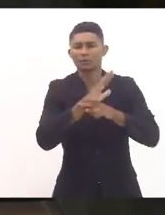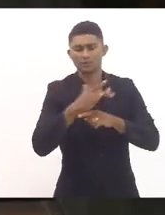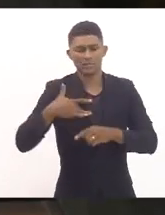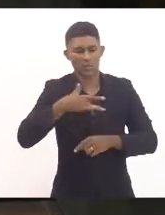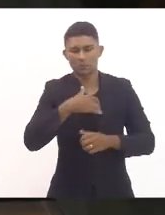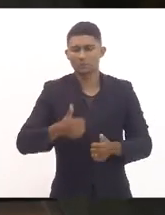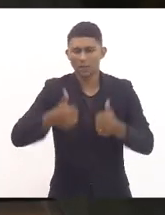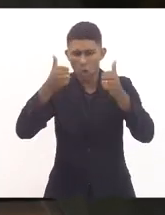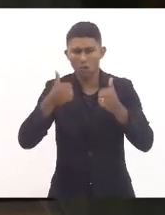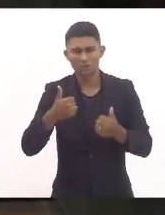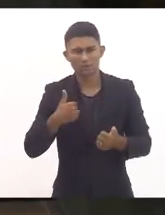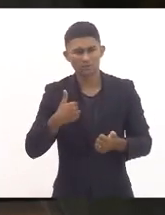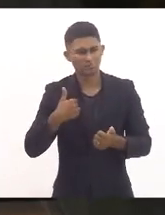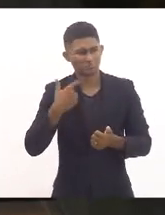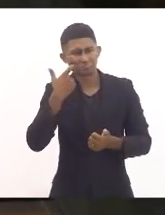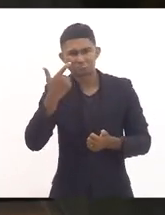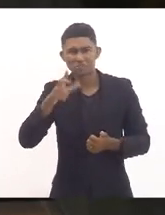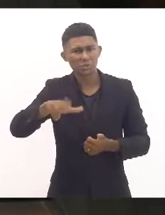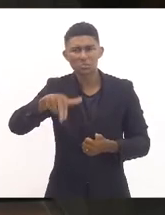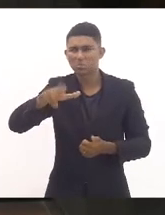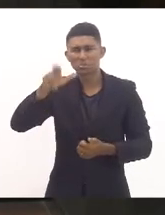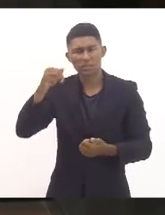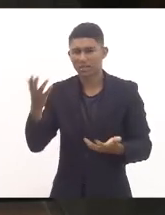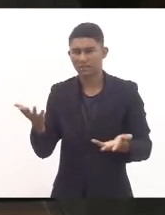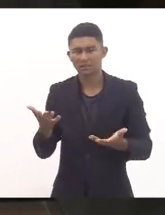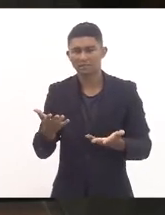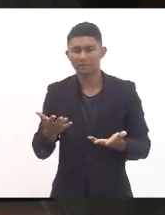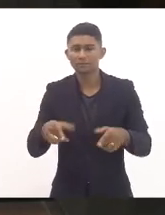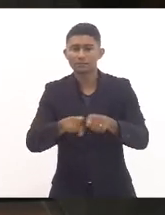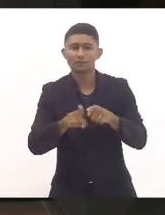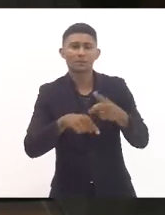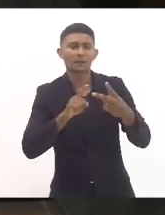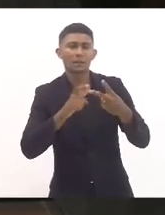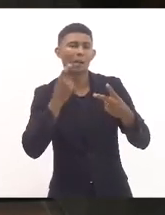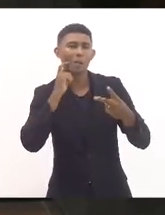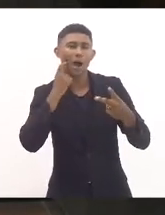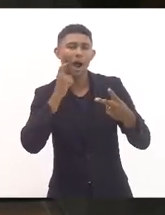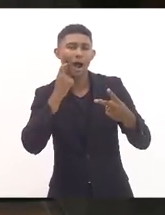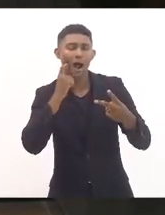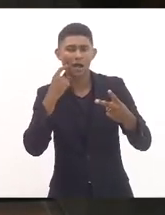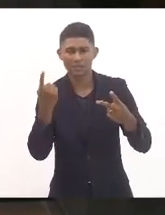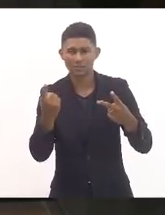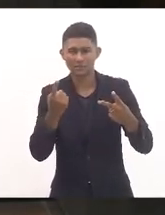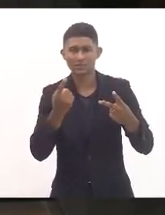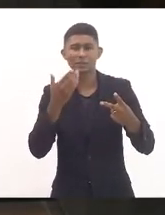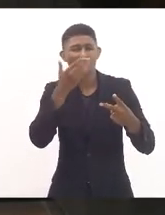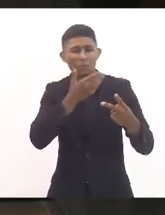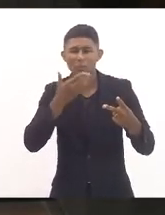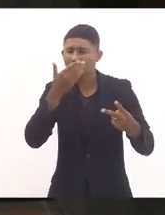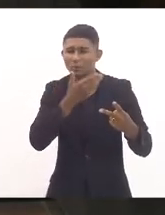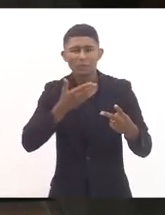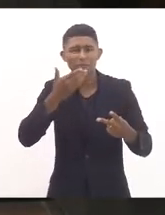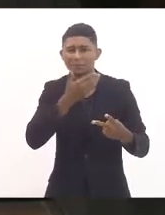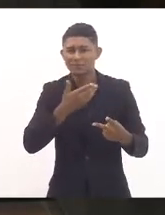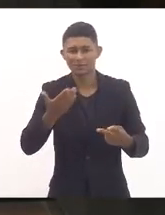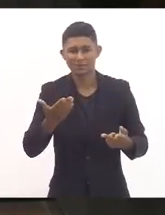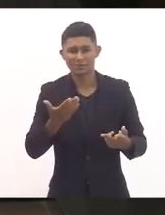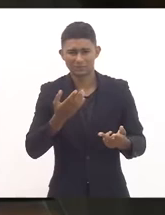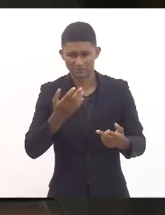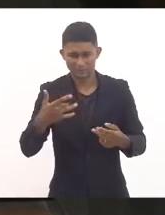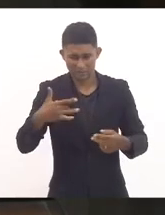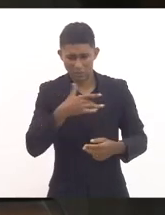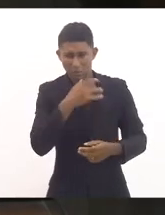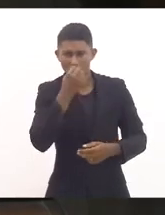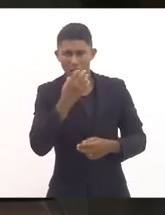um que fará das nossas crianças. Balas, glicose na veia, faz bem para a saúde,